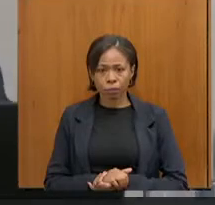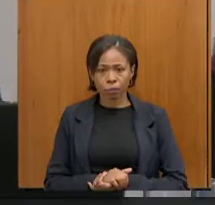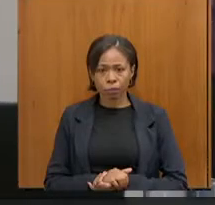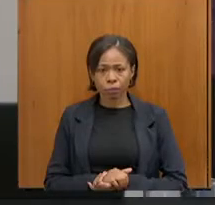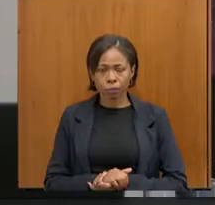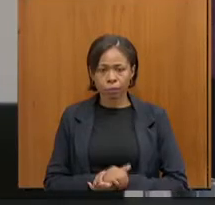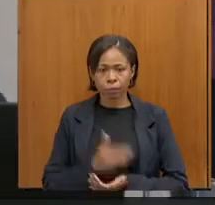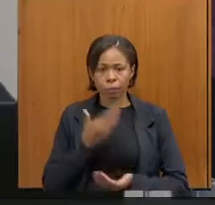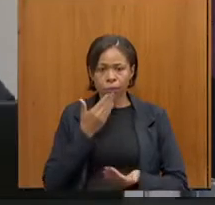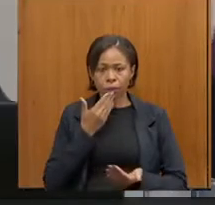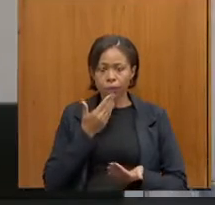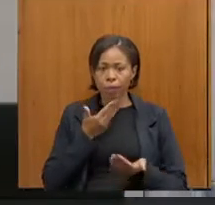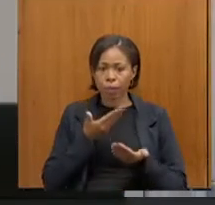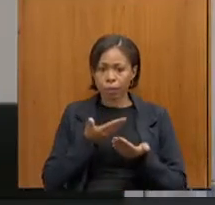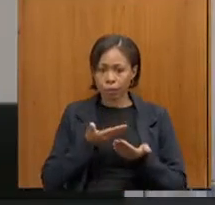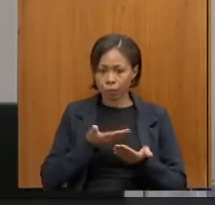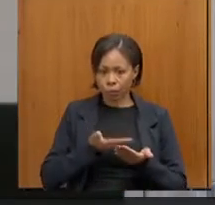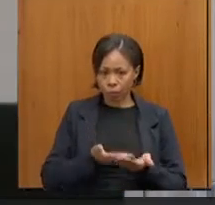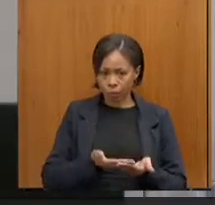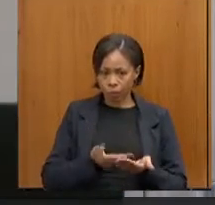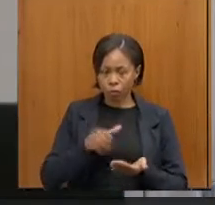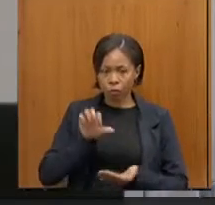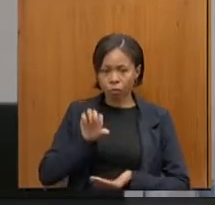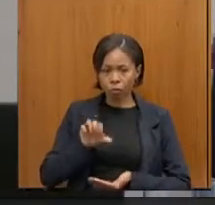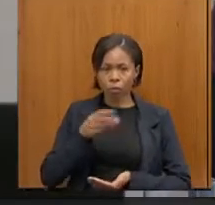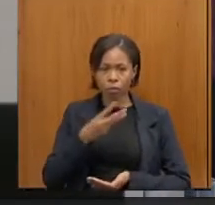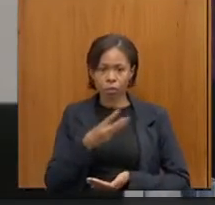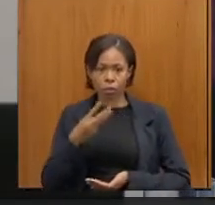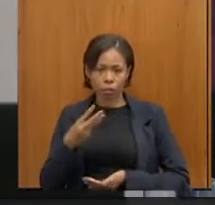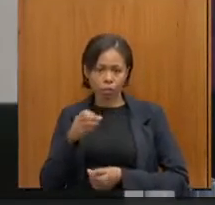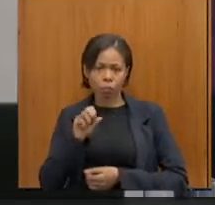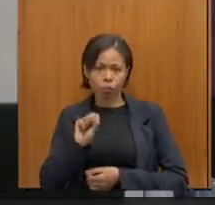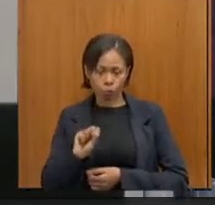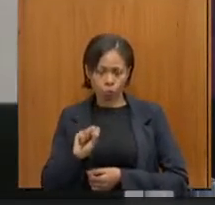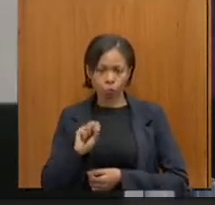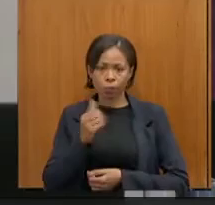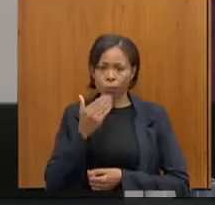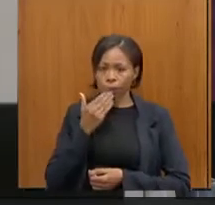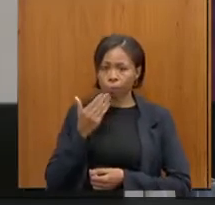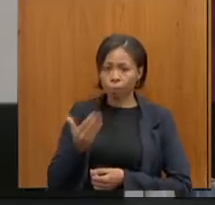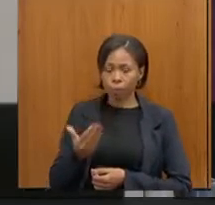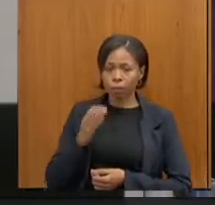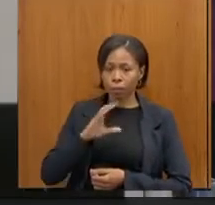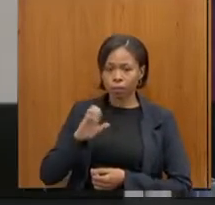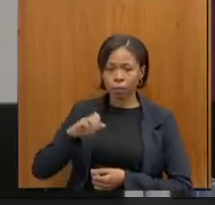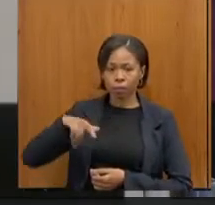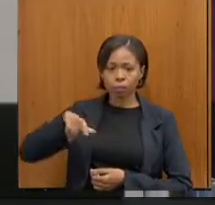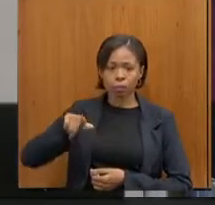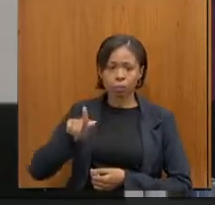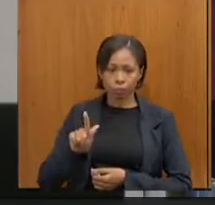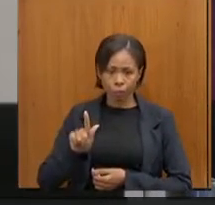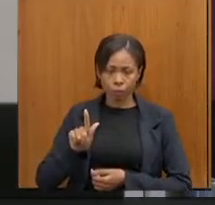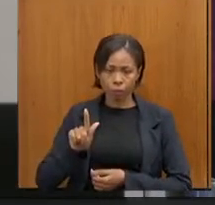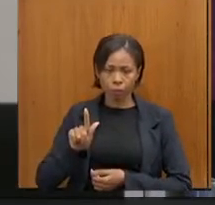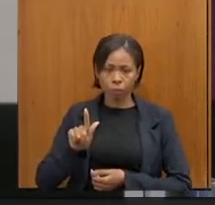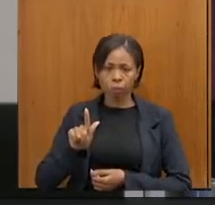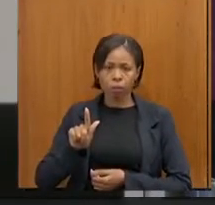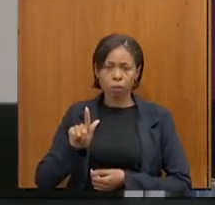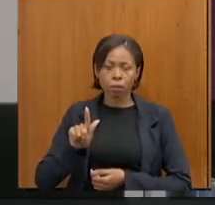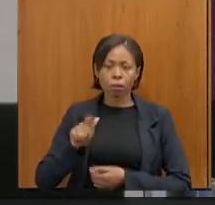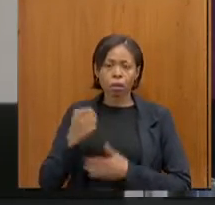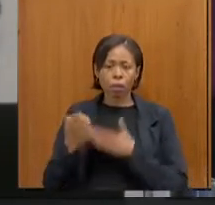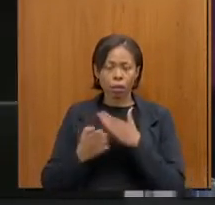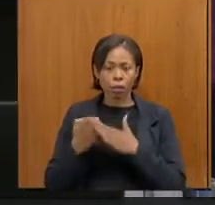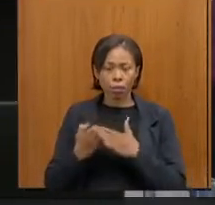o requerimento de comissão 9.338 requer a companhia energética de Minas Gerais Cemig